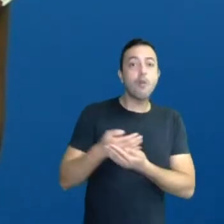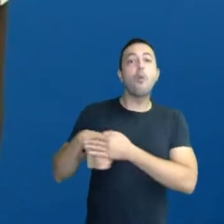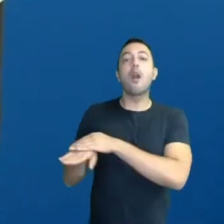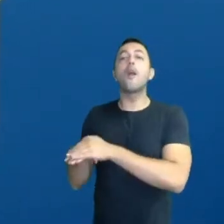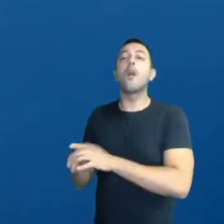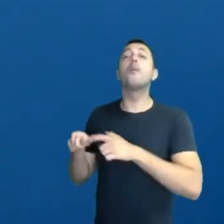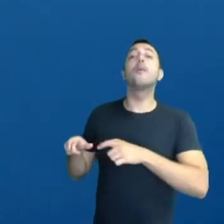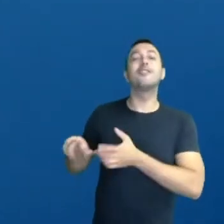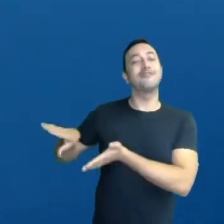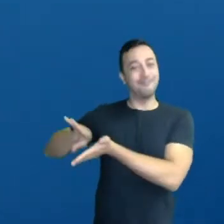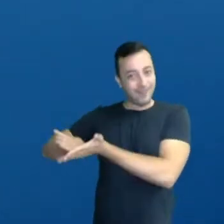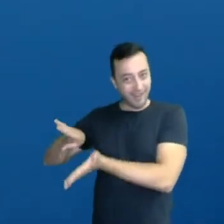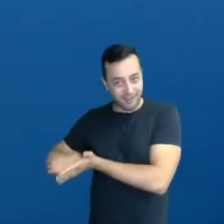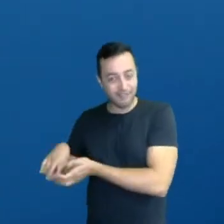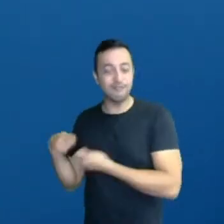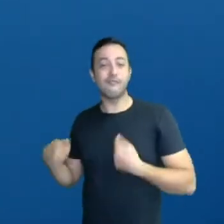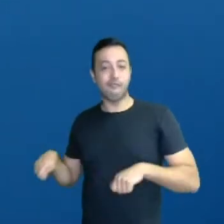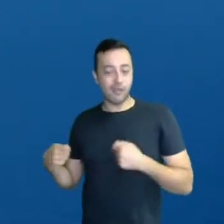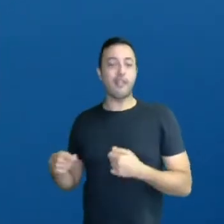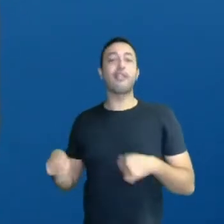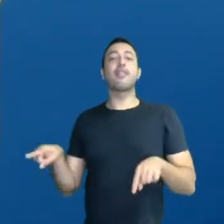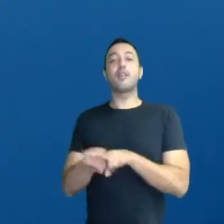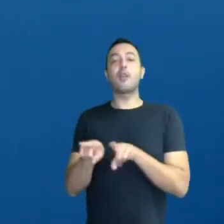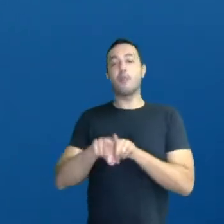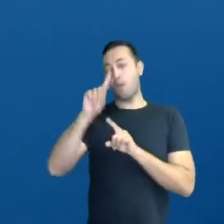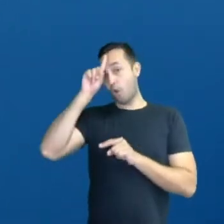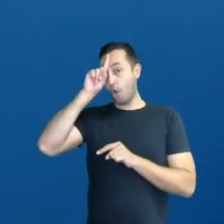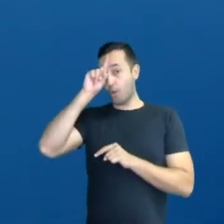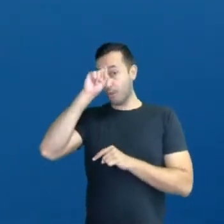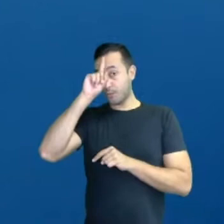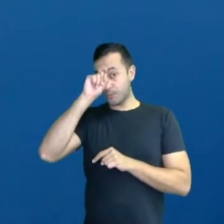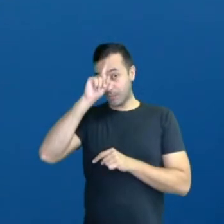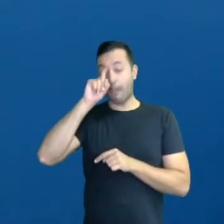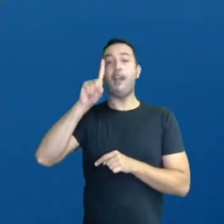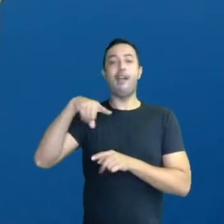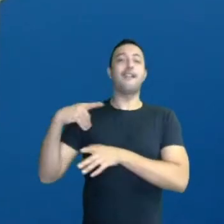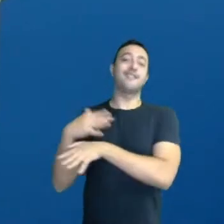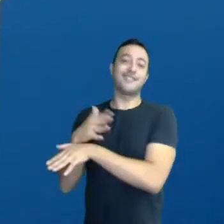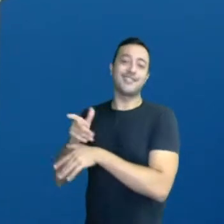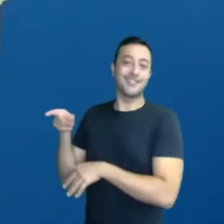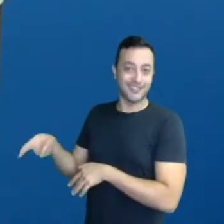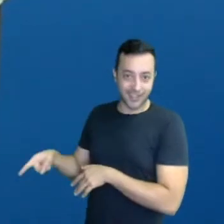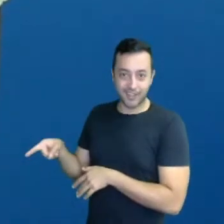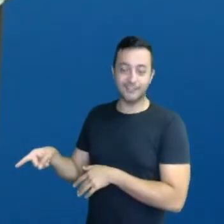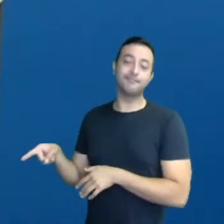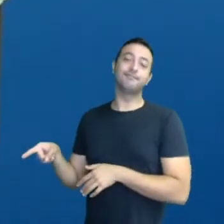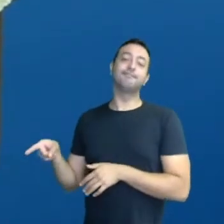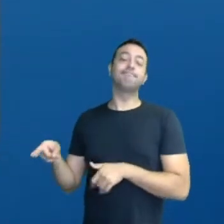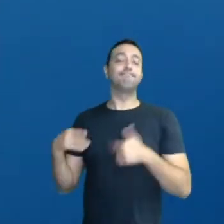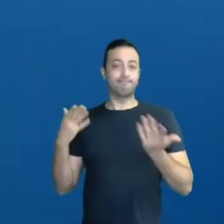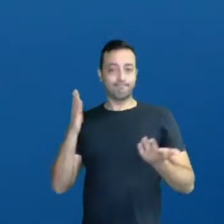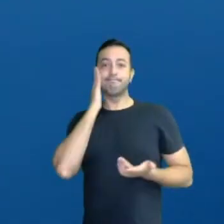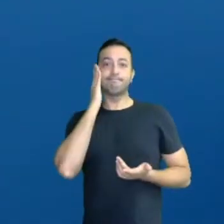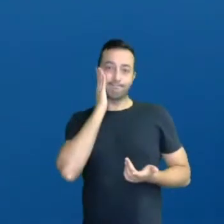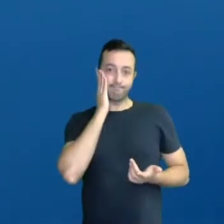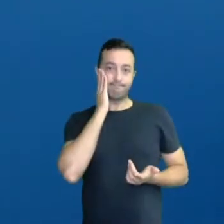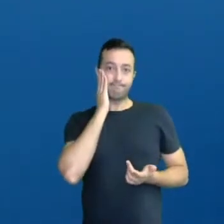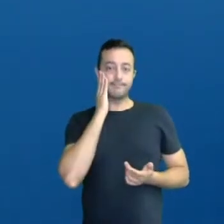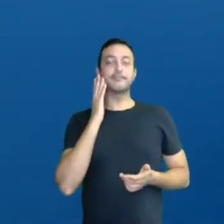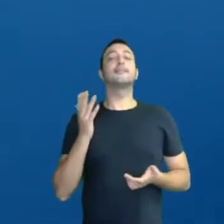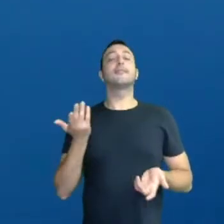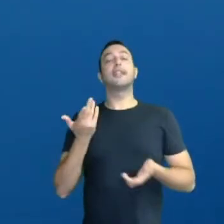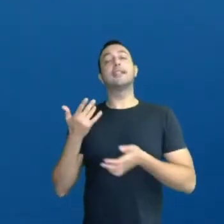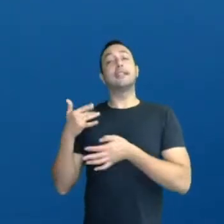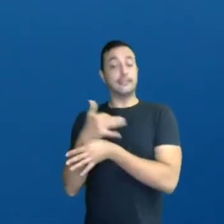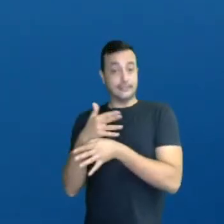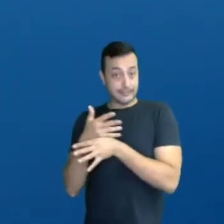bancos, certo? Ele precisa ir atrás de hospitais, que geralmente está na zona urbana, entendeu? E a zona